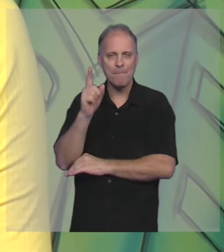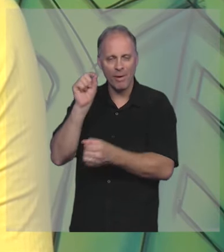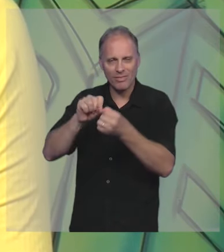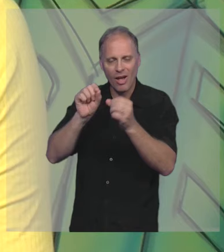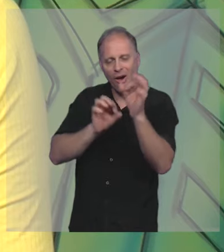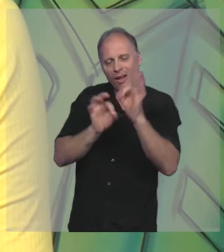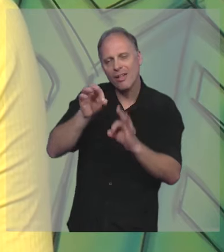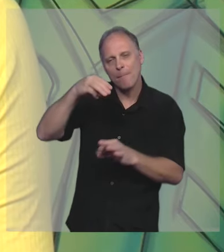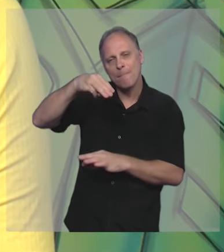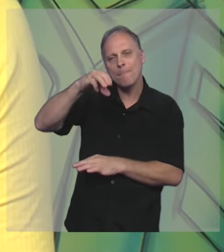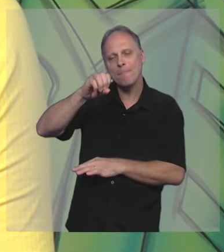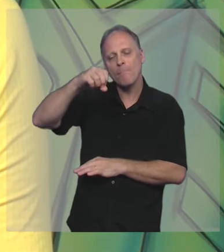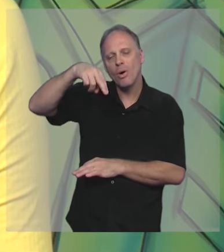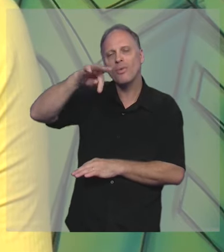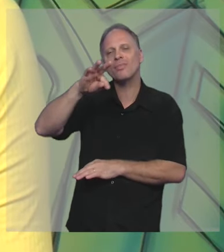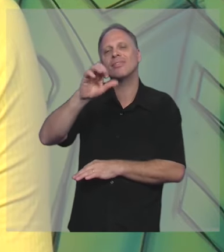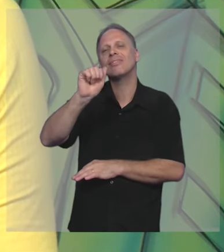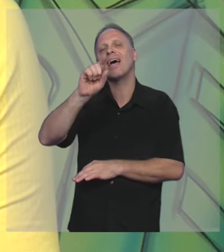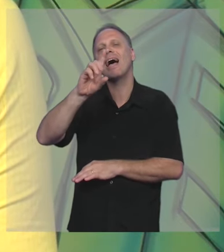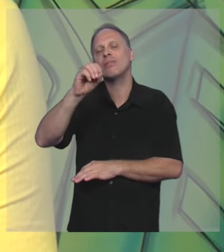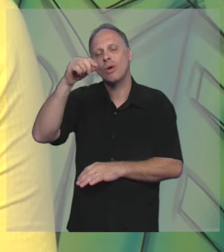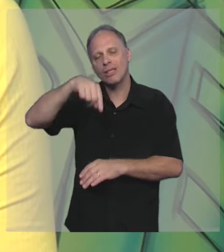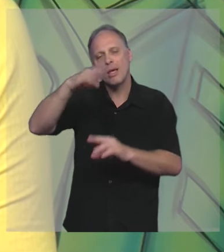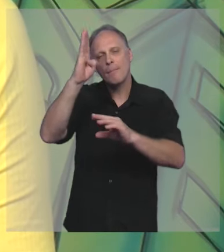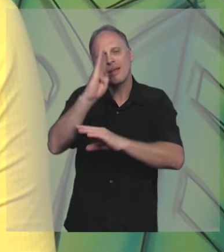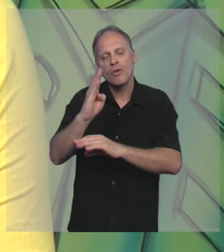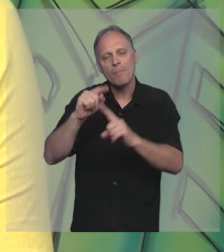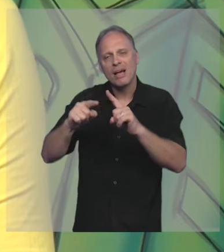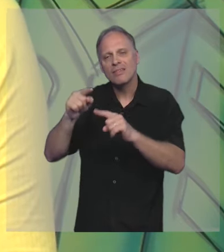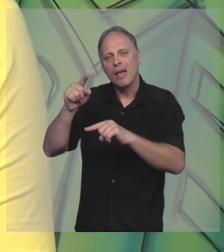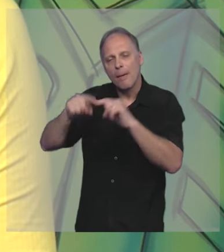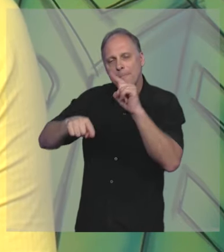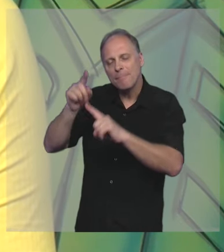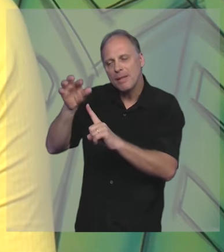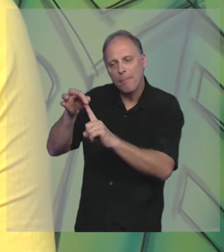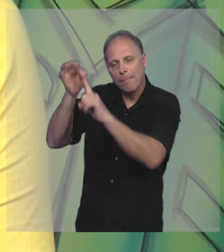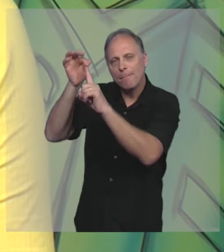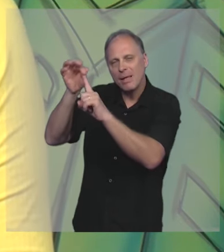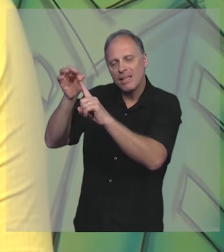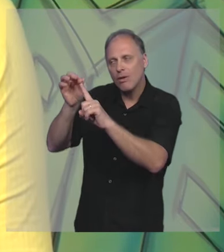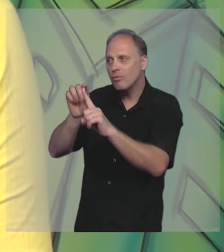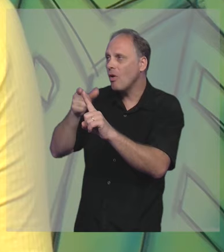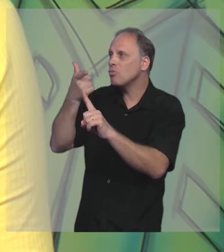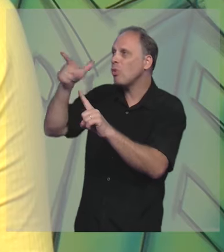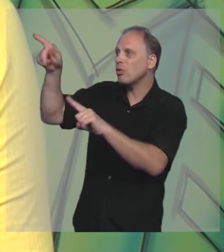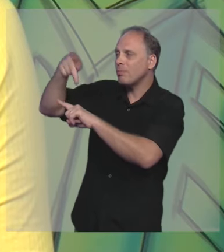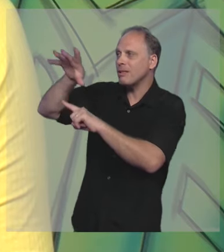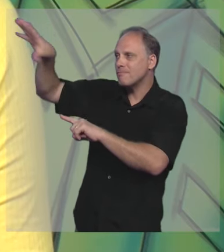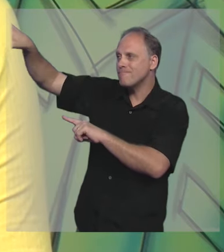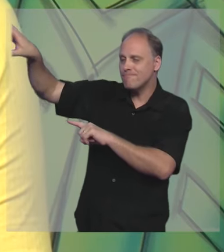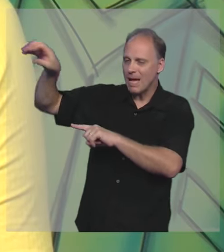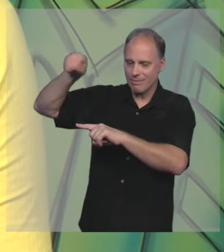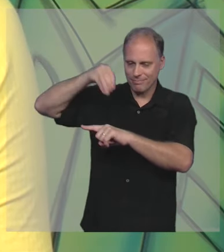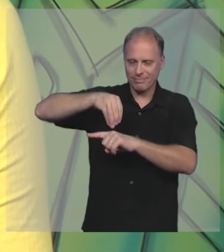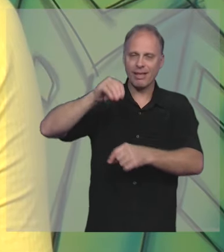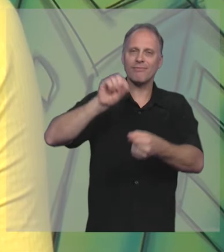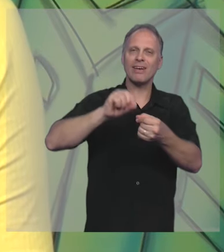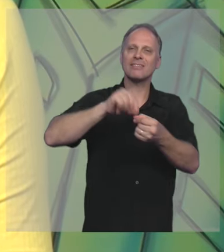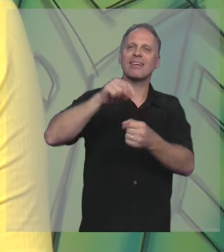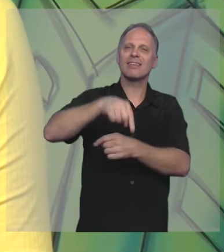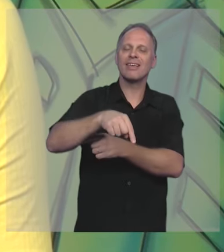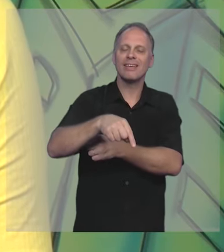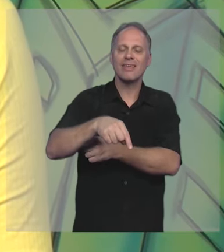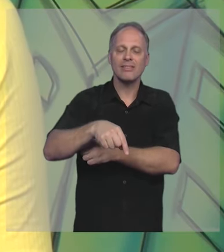se montado no Brasil, mas as principais peças dele vêm de fora. Então falta ainda dentro do país um